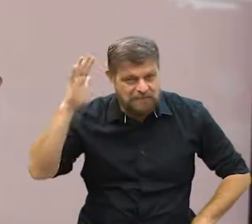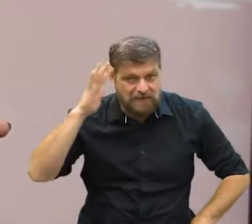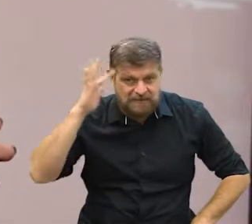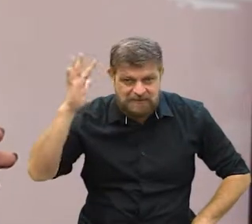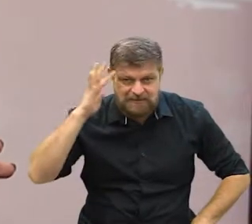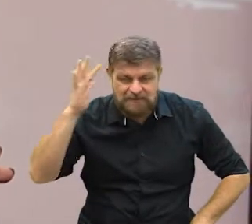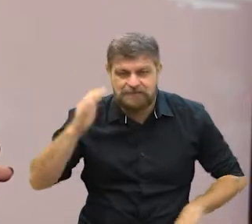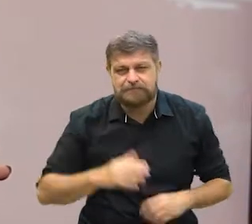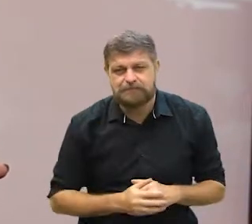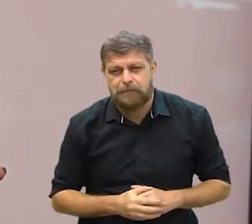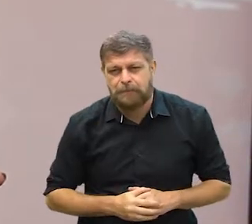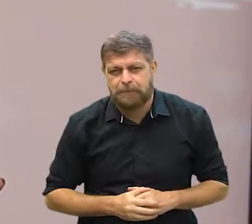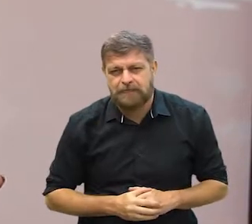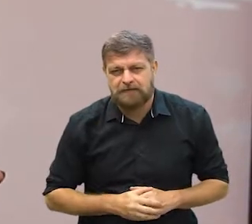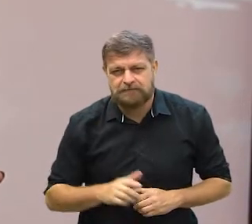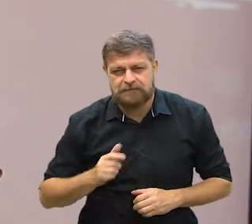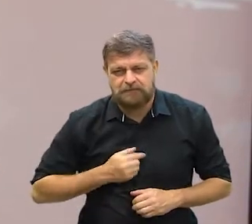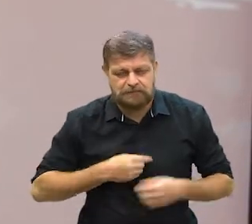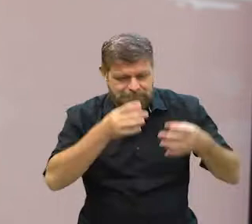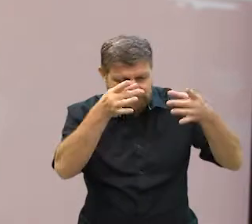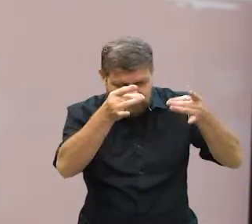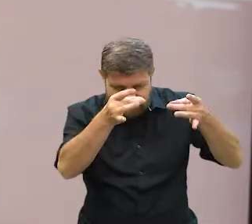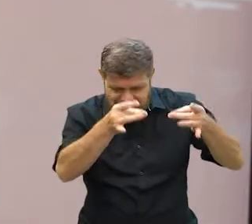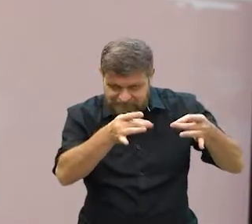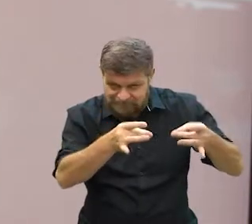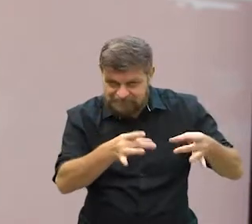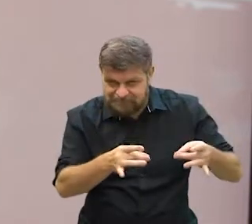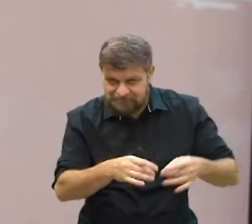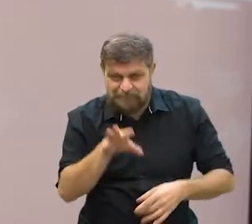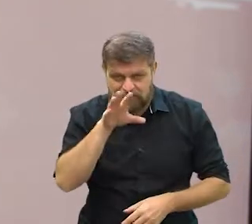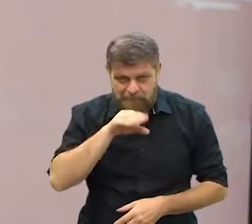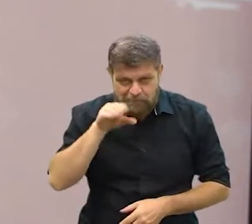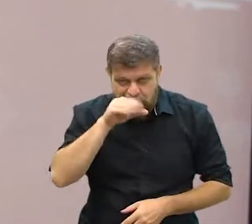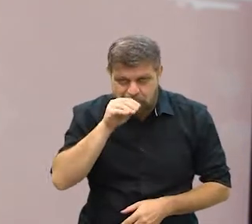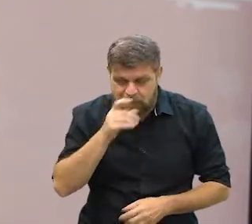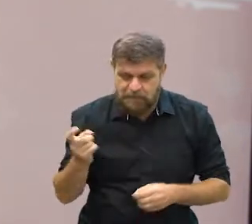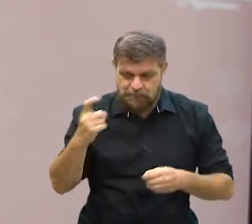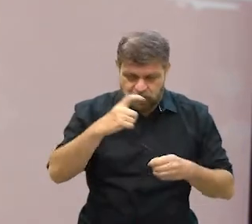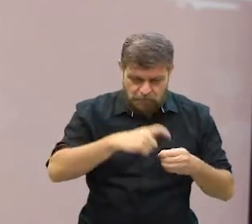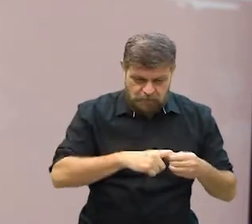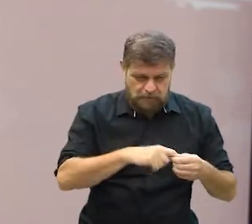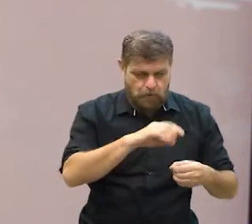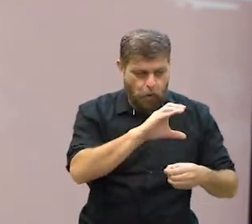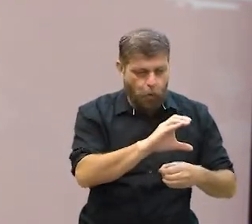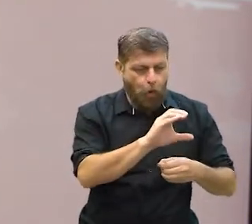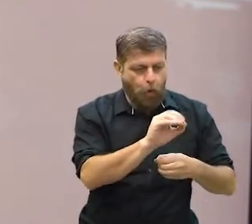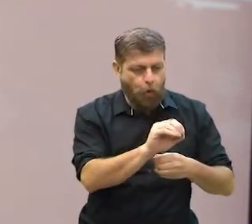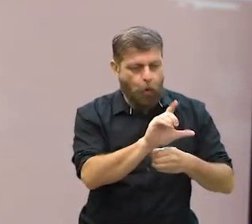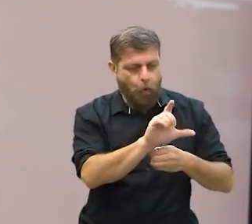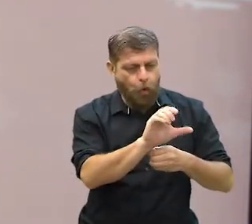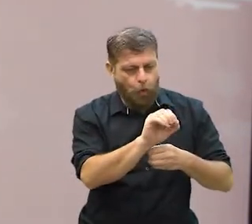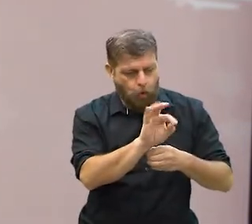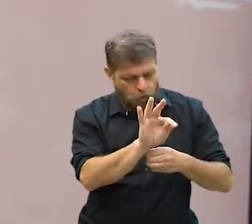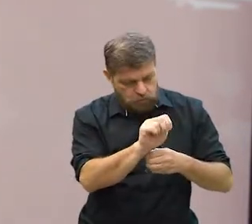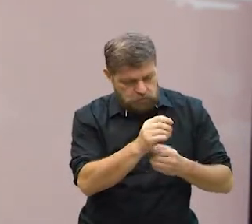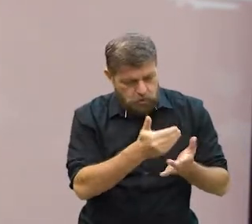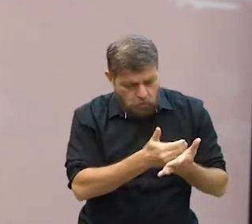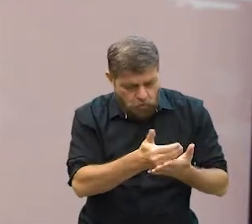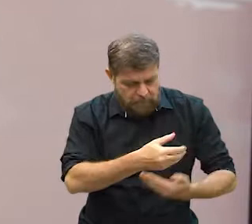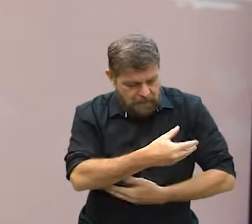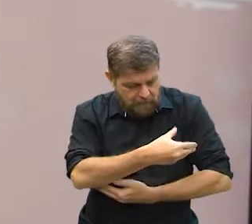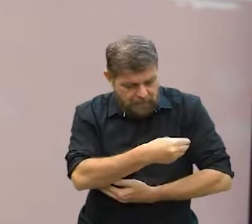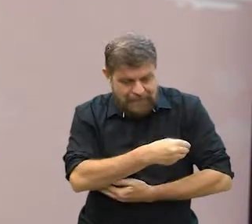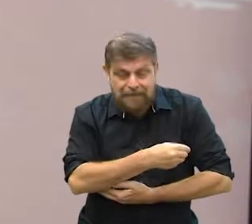mais complexo do que a gente imagina, né? Então vamos assim desmembrar toda essa fala sua. Voltando lá, tem